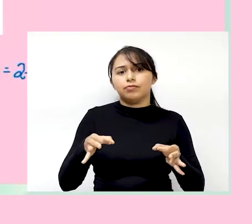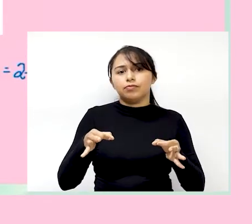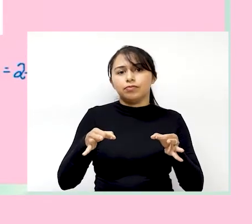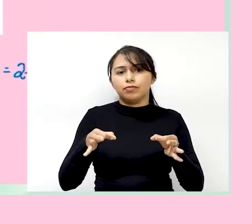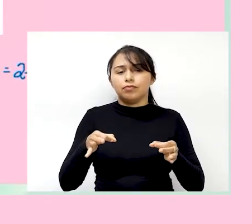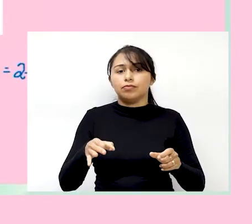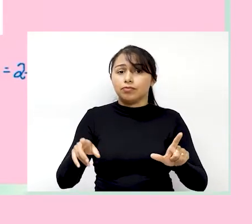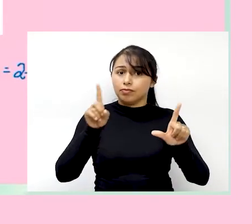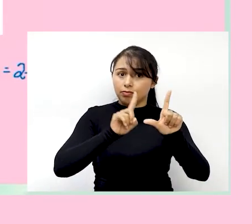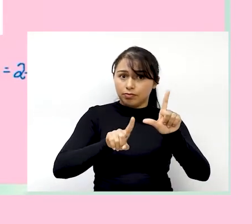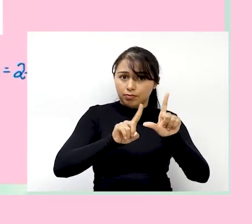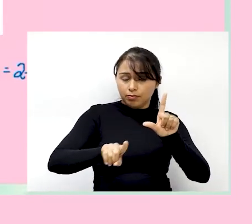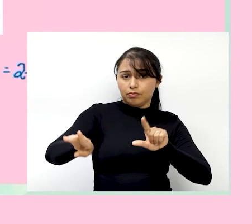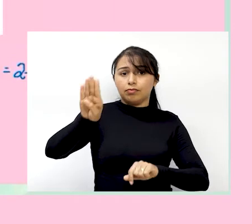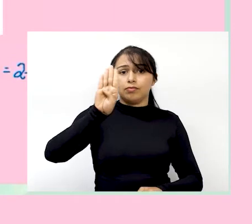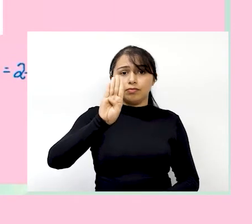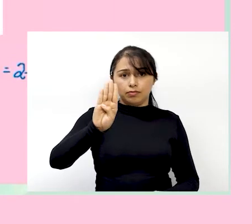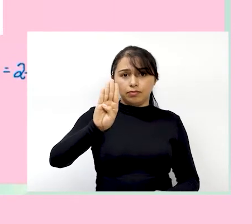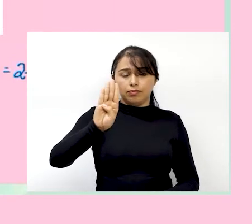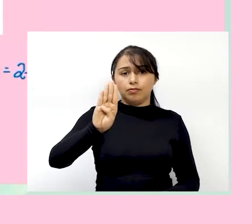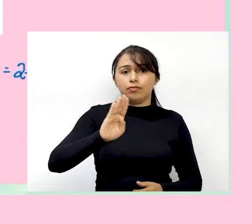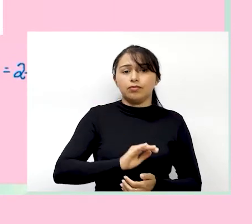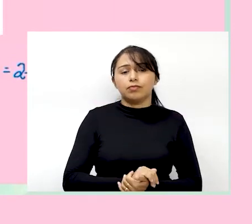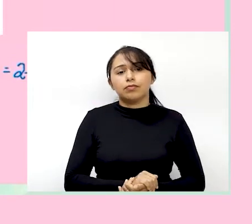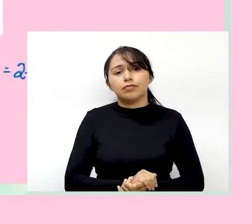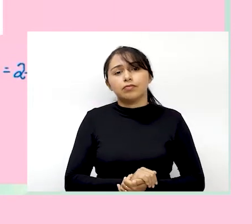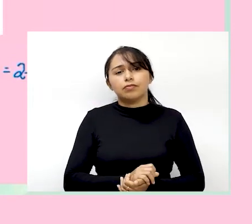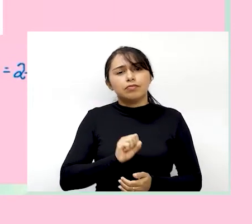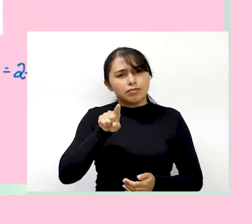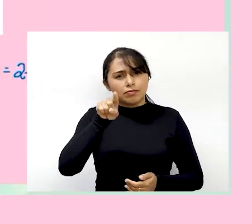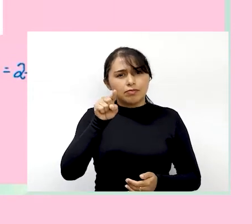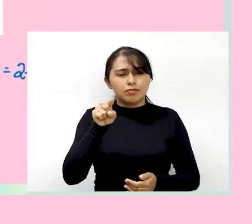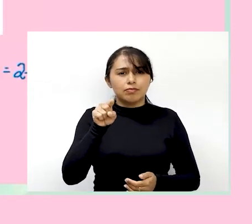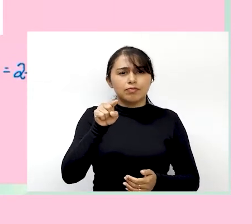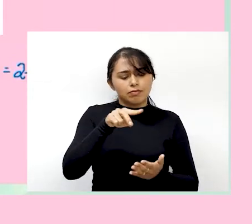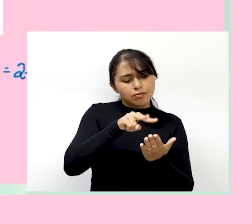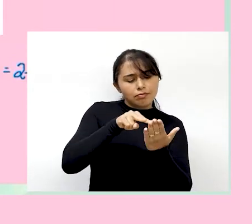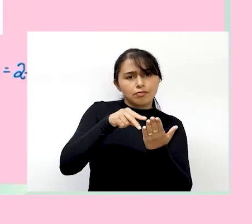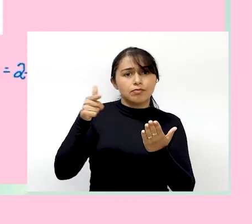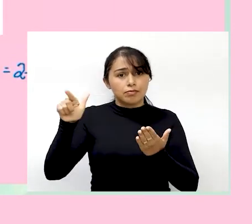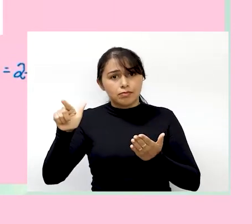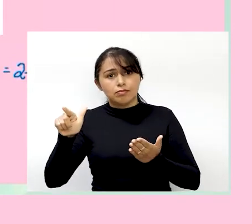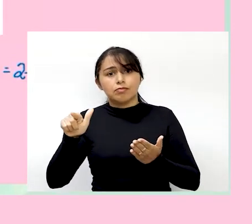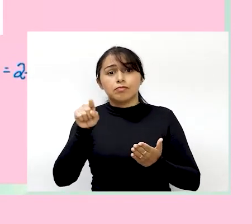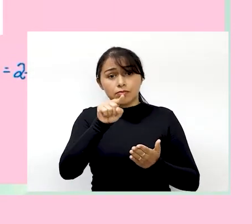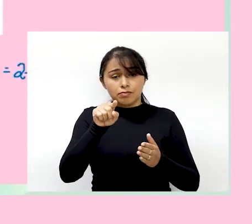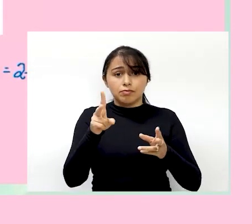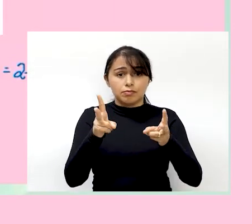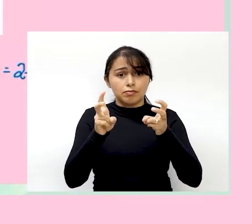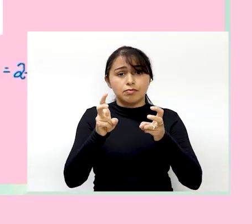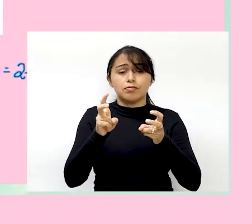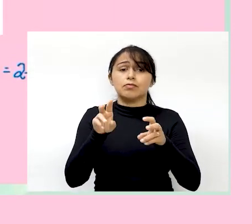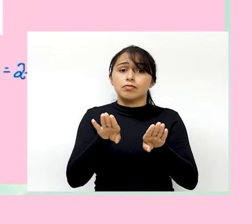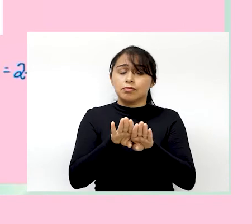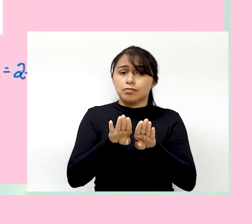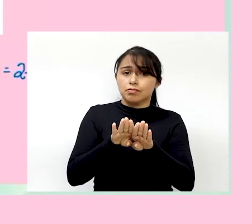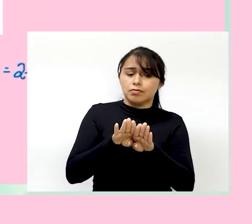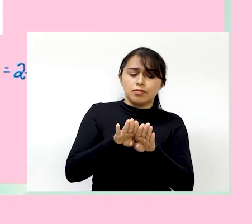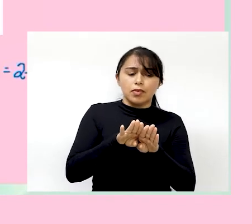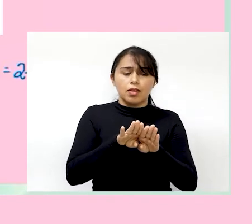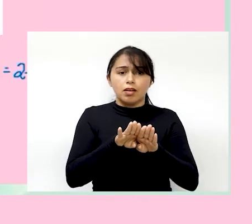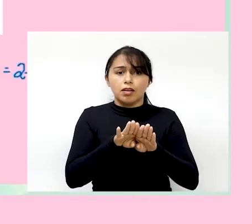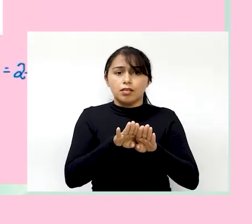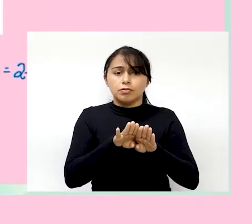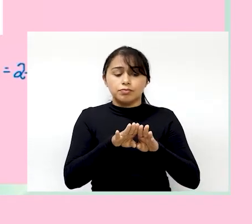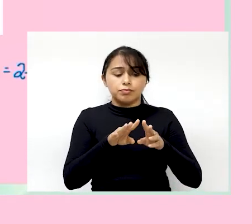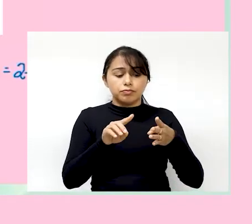o correto seria letra B, né? Mas assim, se quiser verificar as outras, a gente vai encontrar os erros, né? Por exemplo,